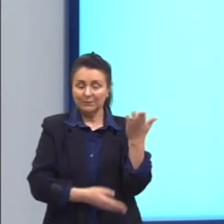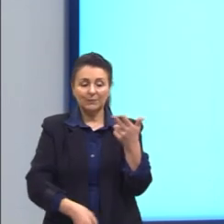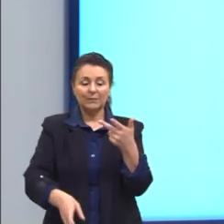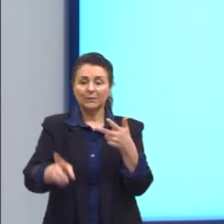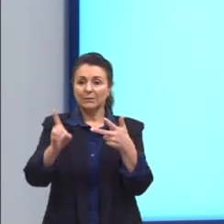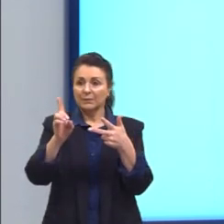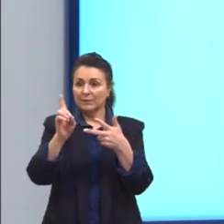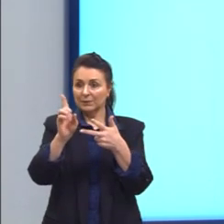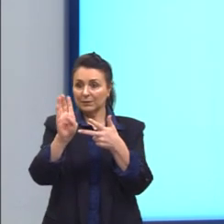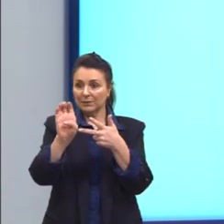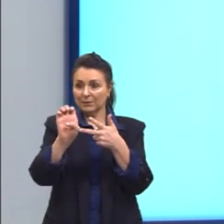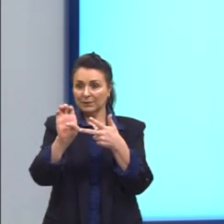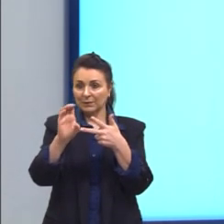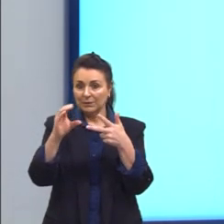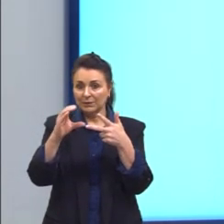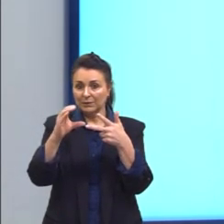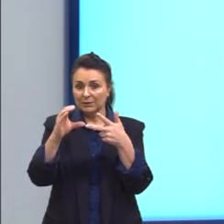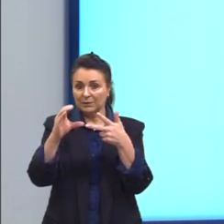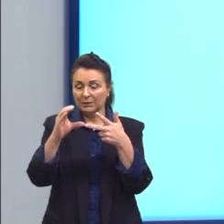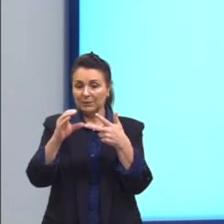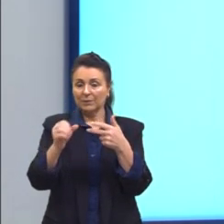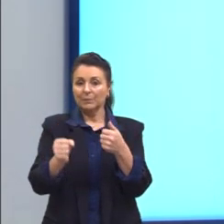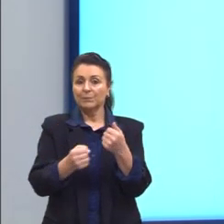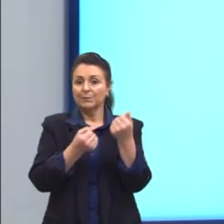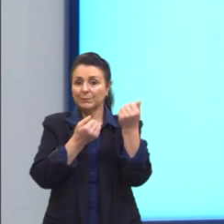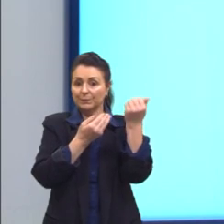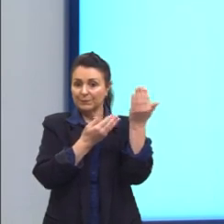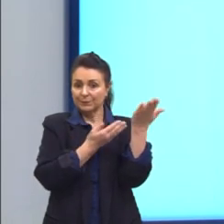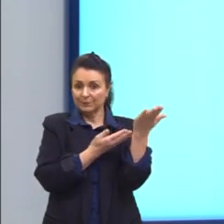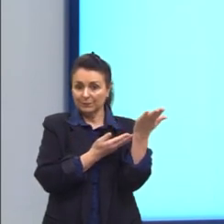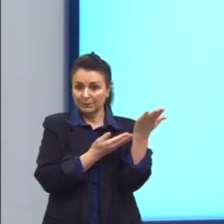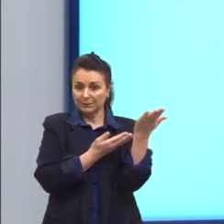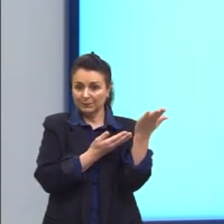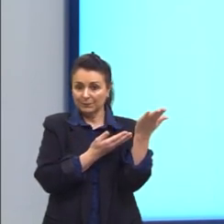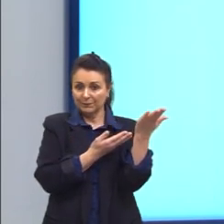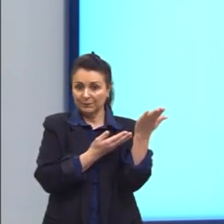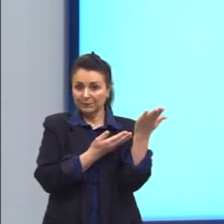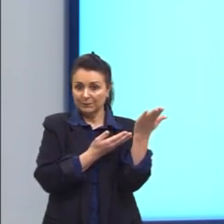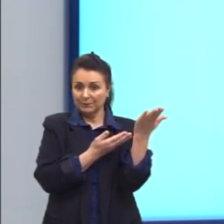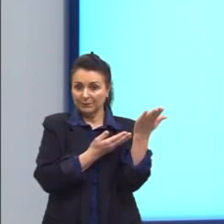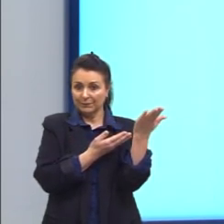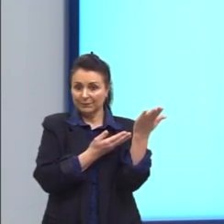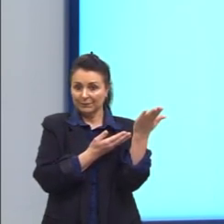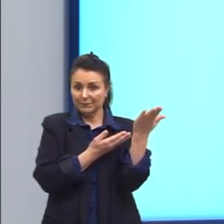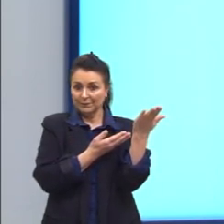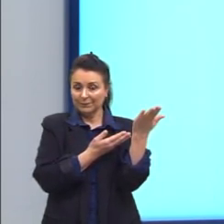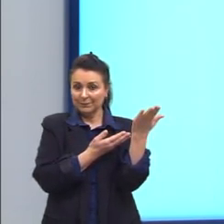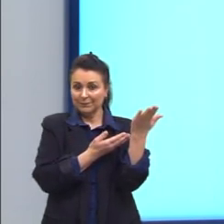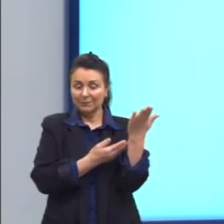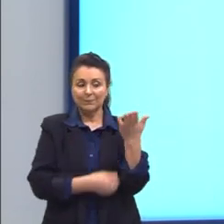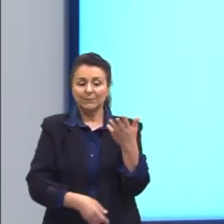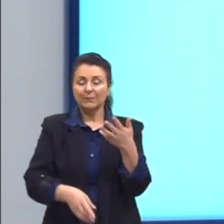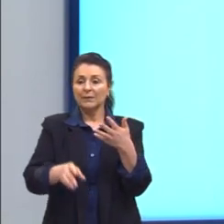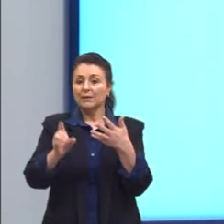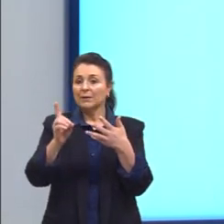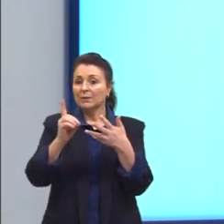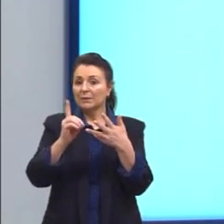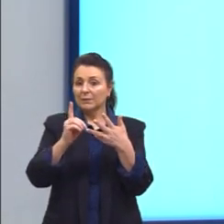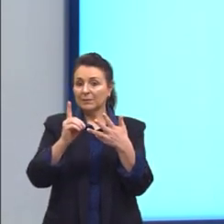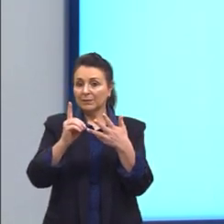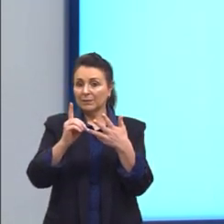equiláteros letras e quatro quadriláteros e quatro triângulos isósceles